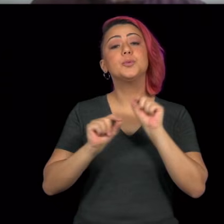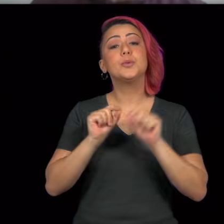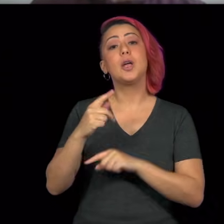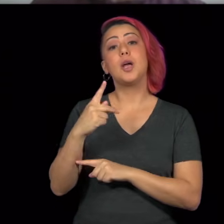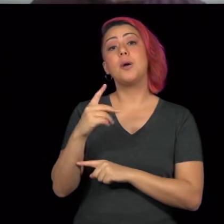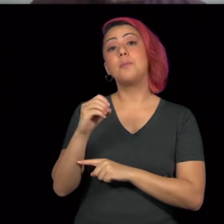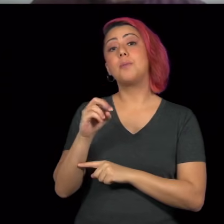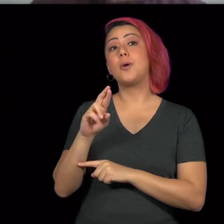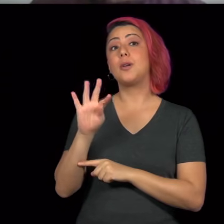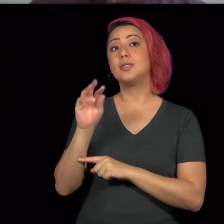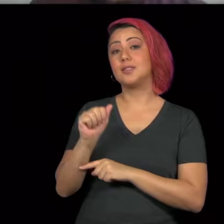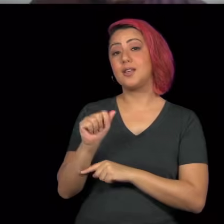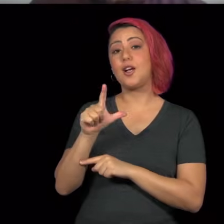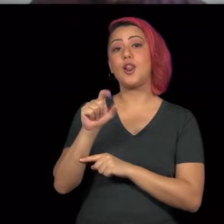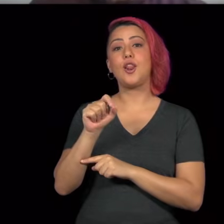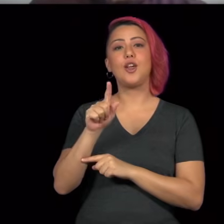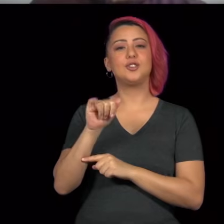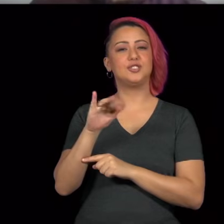expressões booleanas.